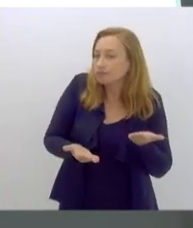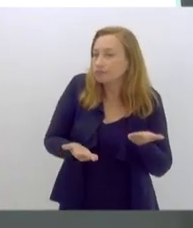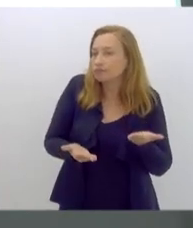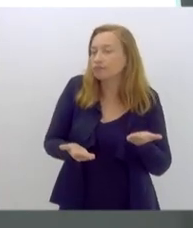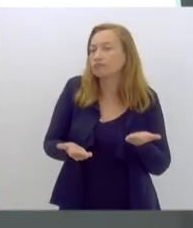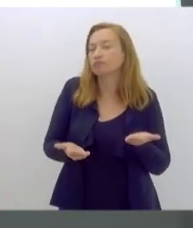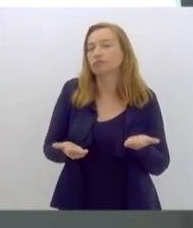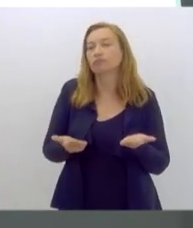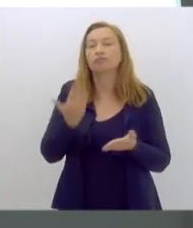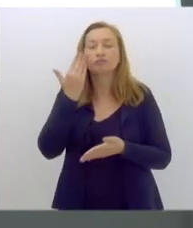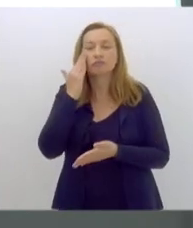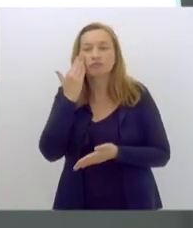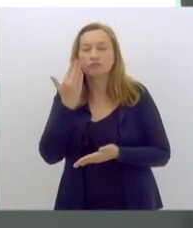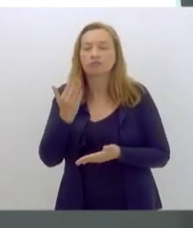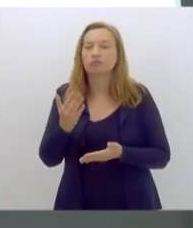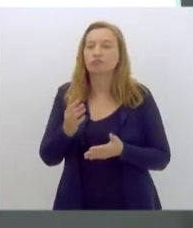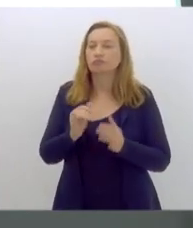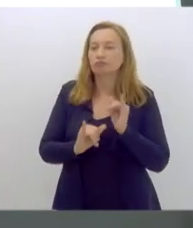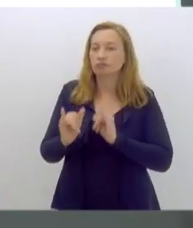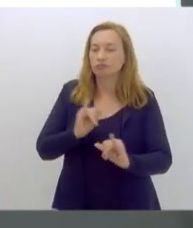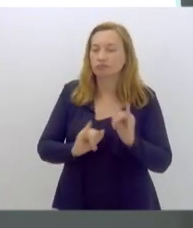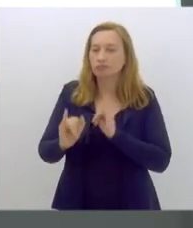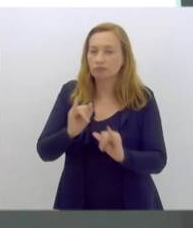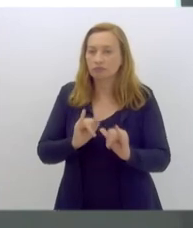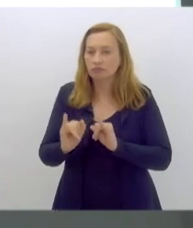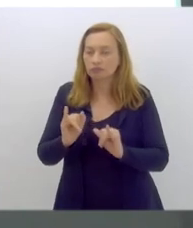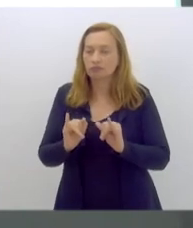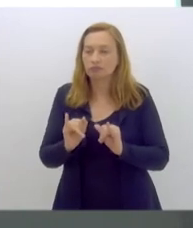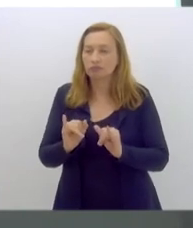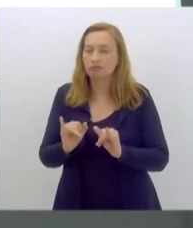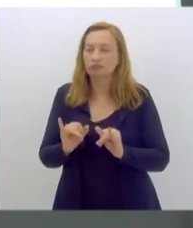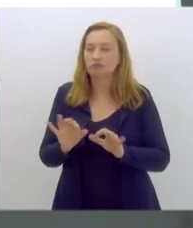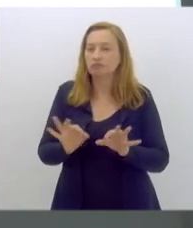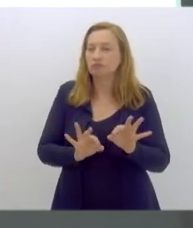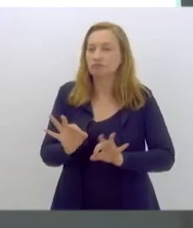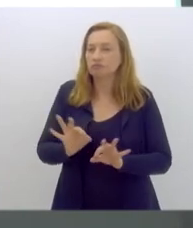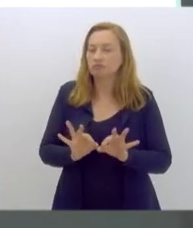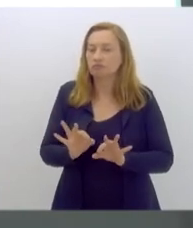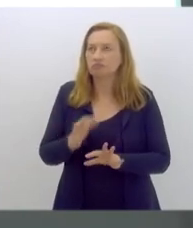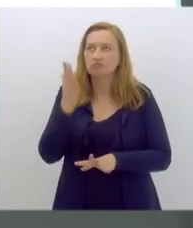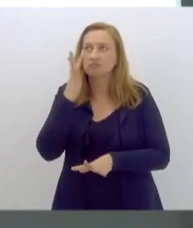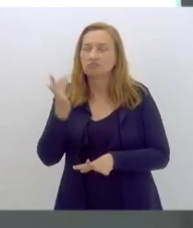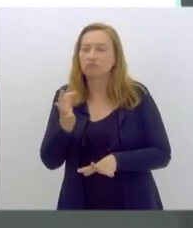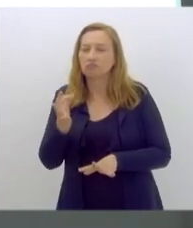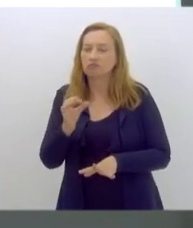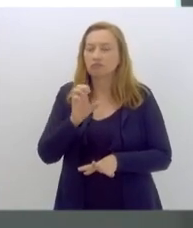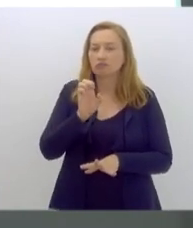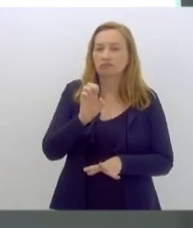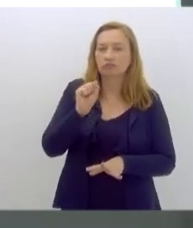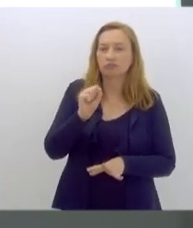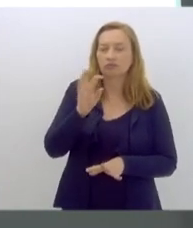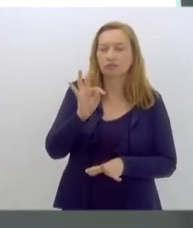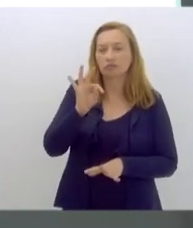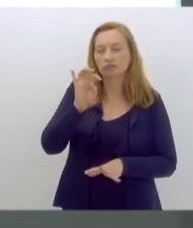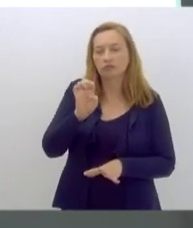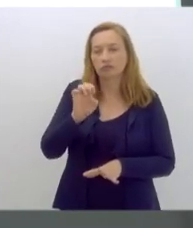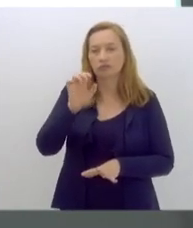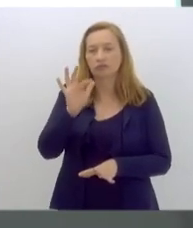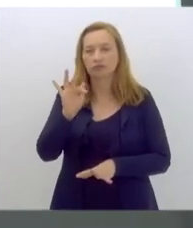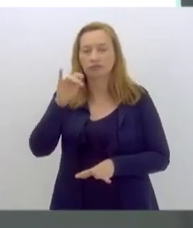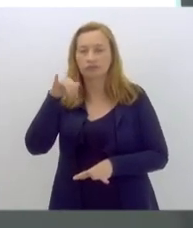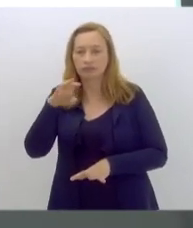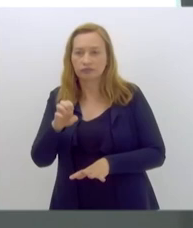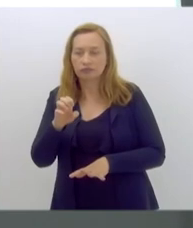tem um entendimento esses dados são coletados para projeção não sei se a Stephanie quer falar mas enfim